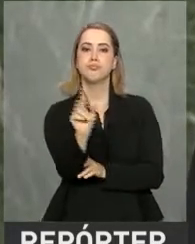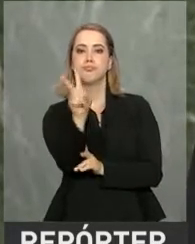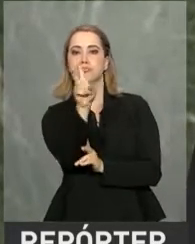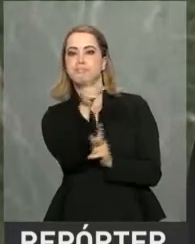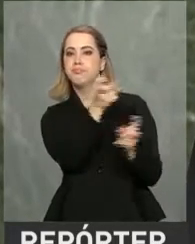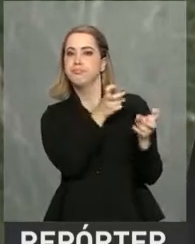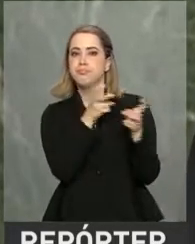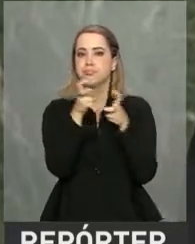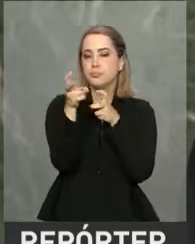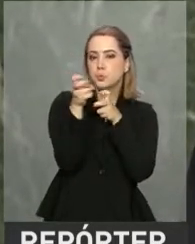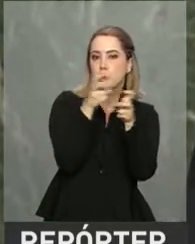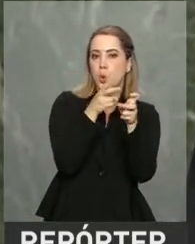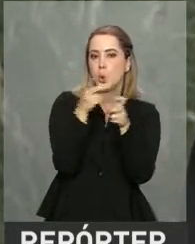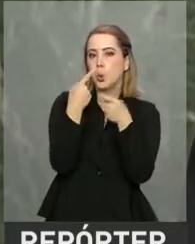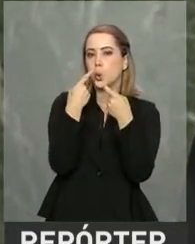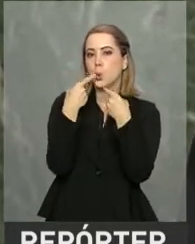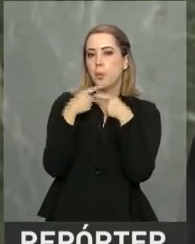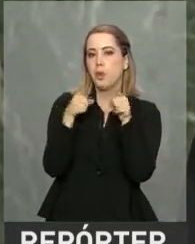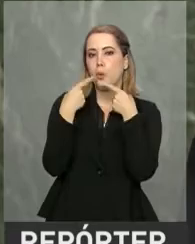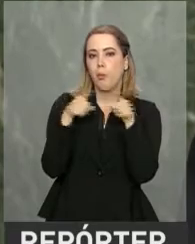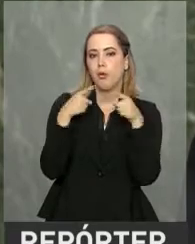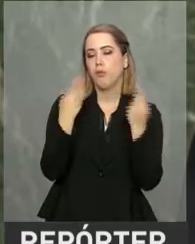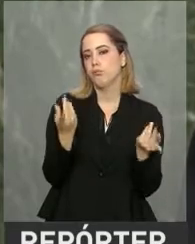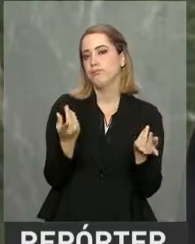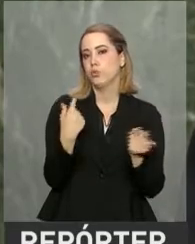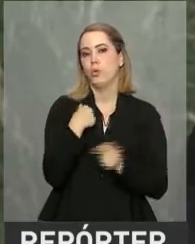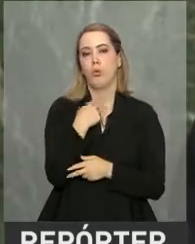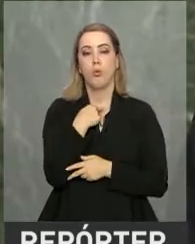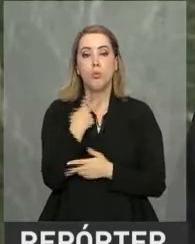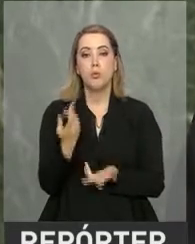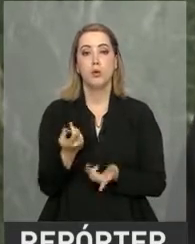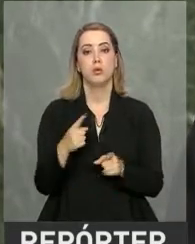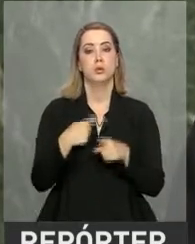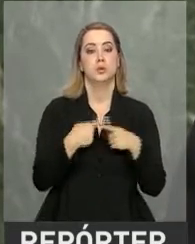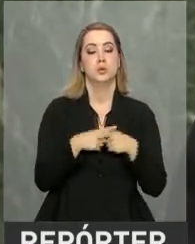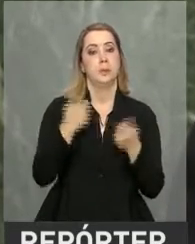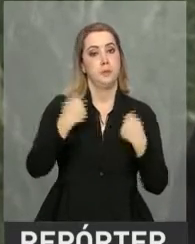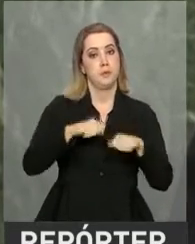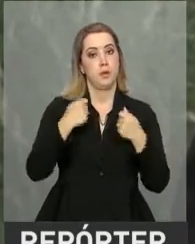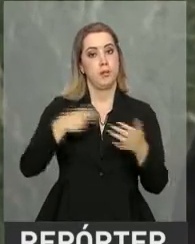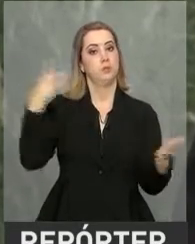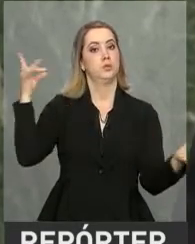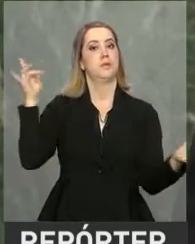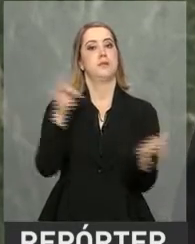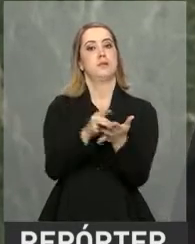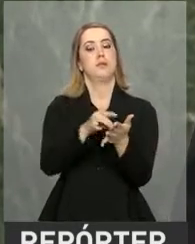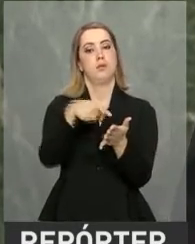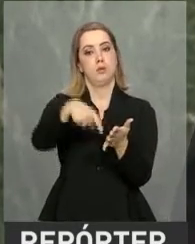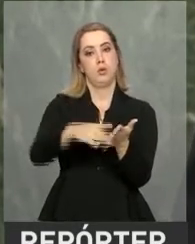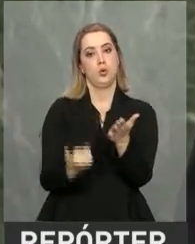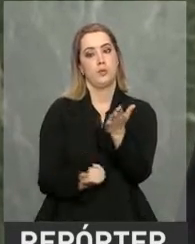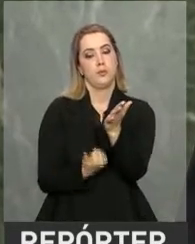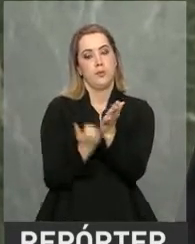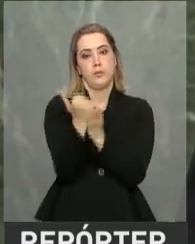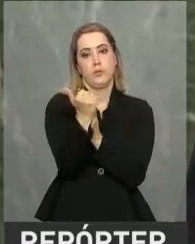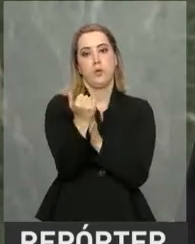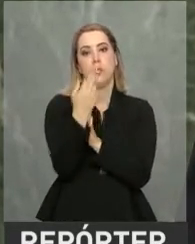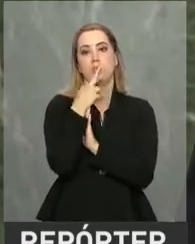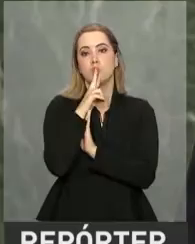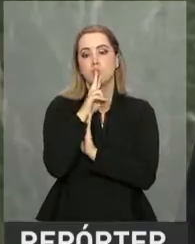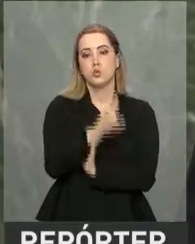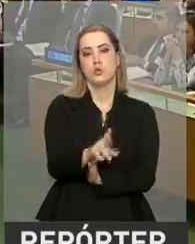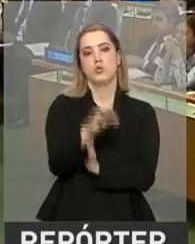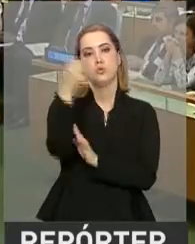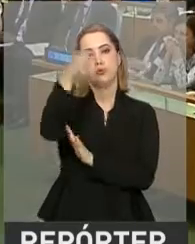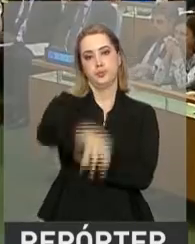observação e condenação dos flagelos mundiais. Deve afirmar-se como fonte de soluções